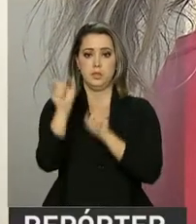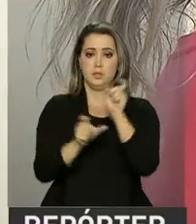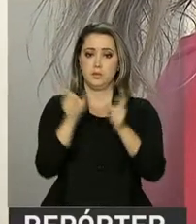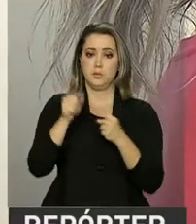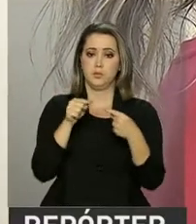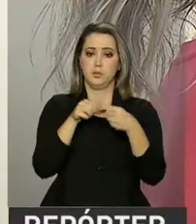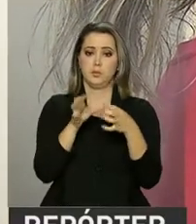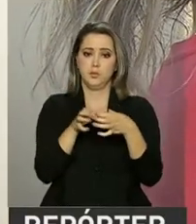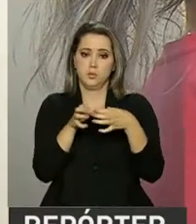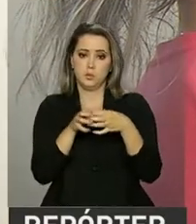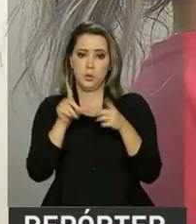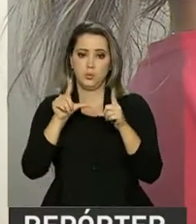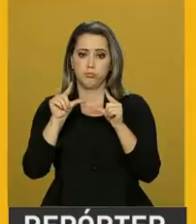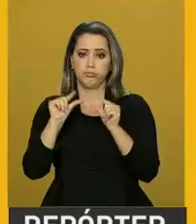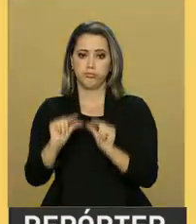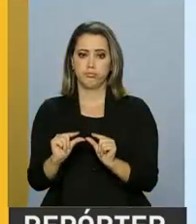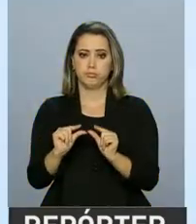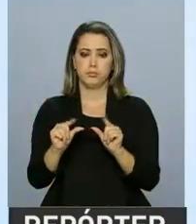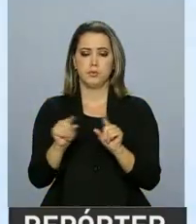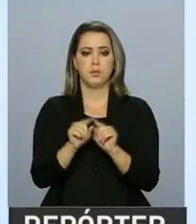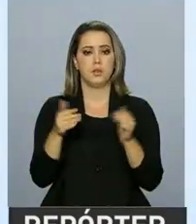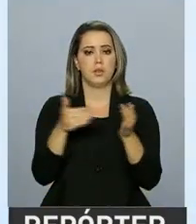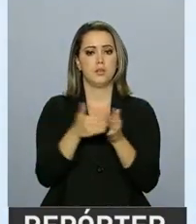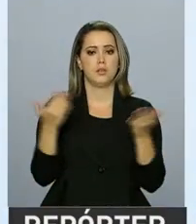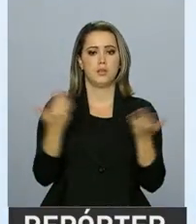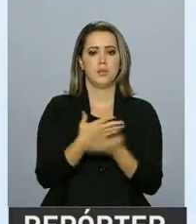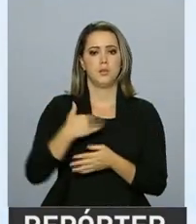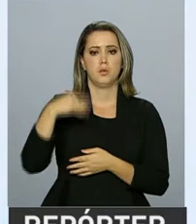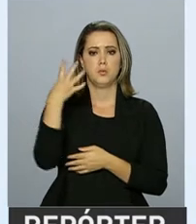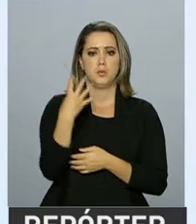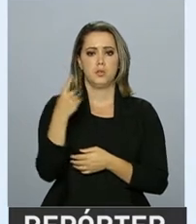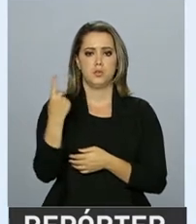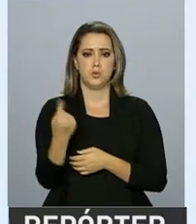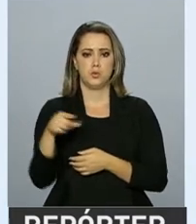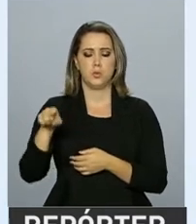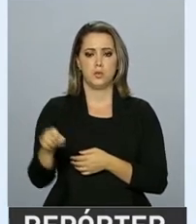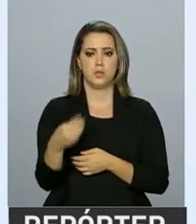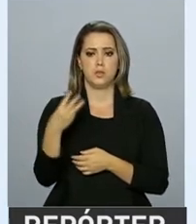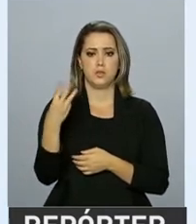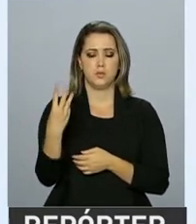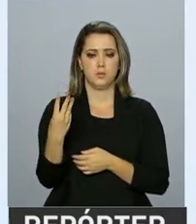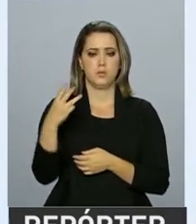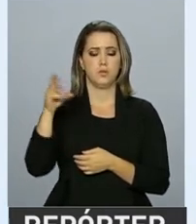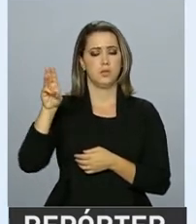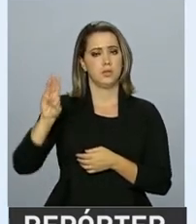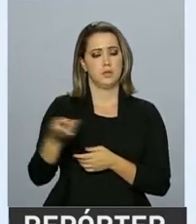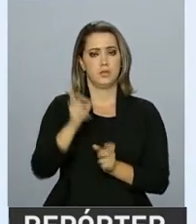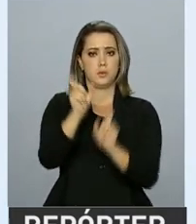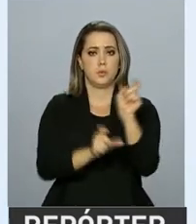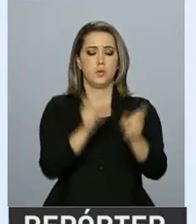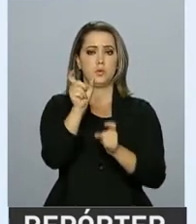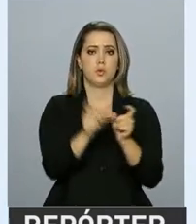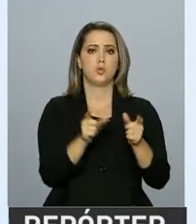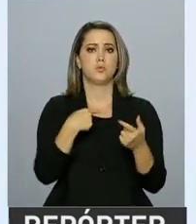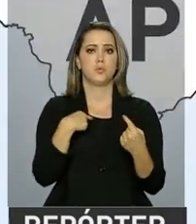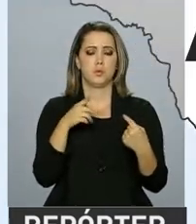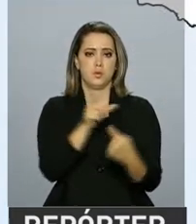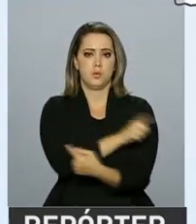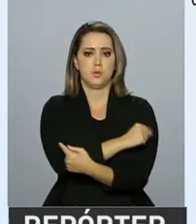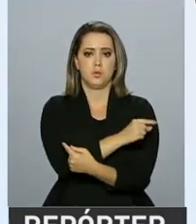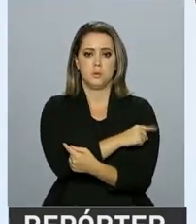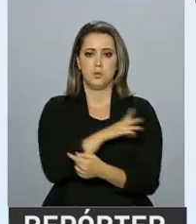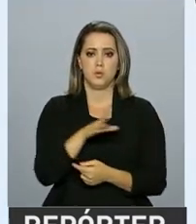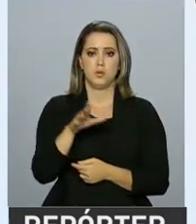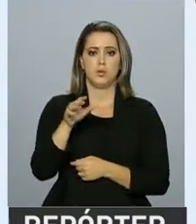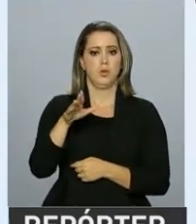público alvo se vacinar ao menos até agora pouco mais de 40 milhões de pessoas do público alvo se vacinou contra a gripe o